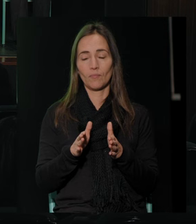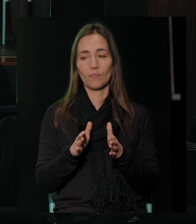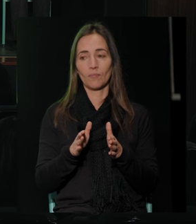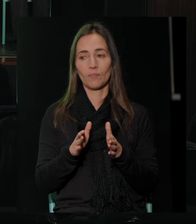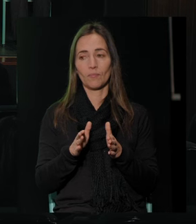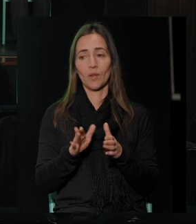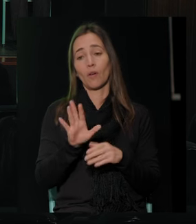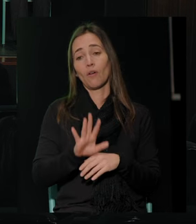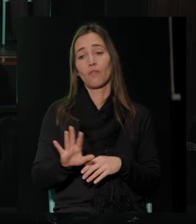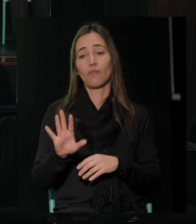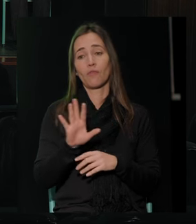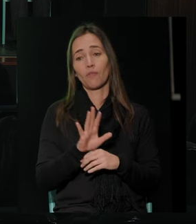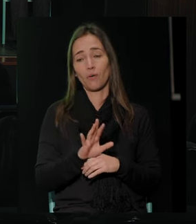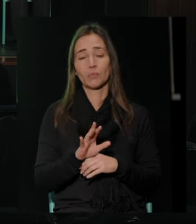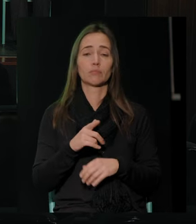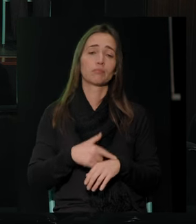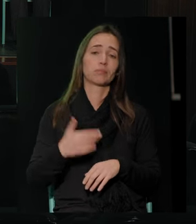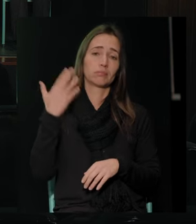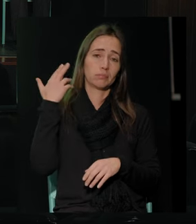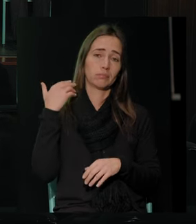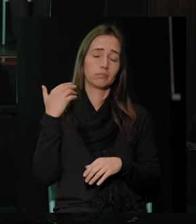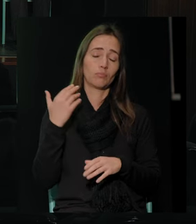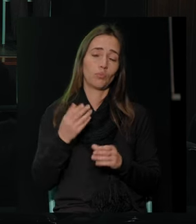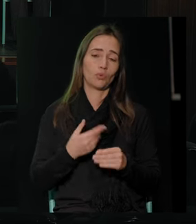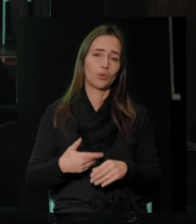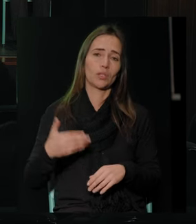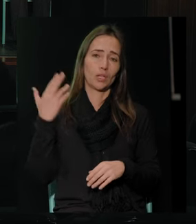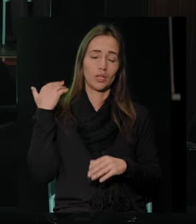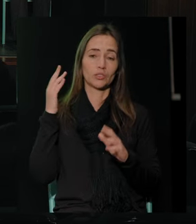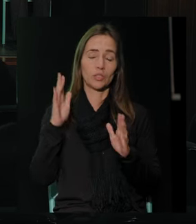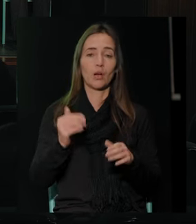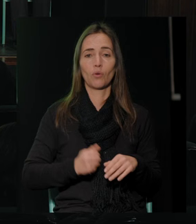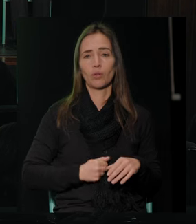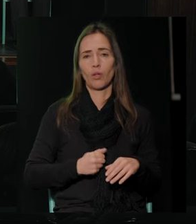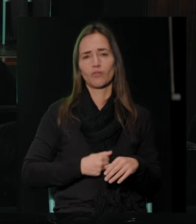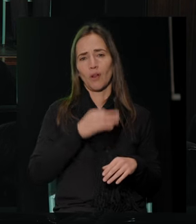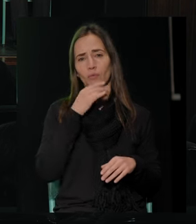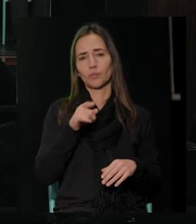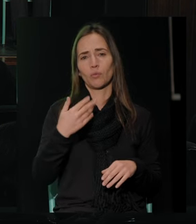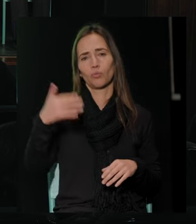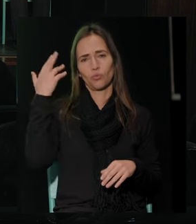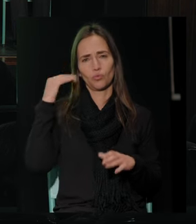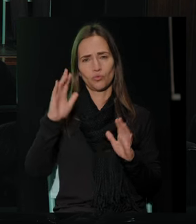de maneiras há muito tempo, bastante antigas. Há católicos que falavam disso já há muito tempo.